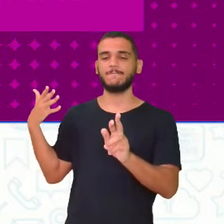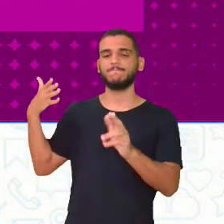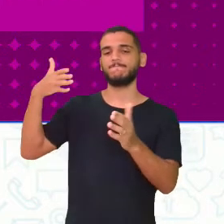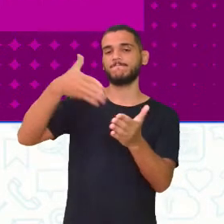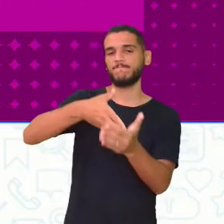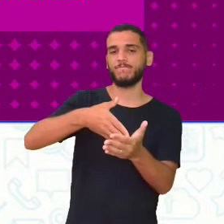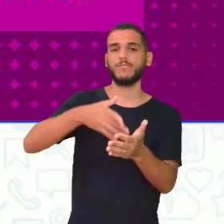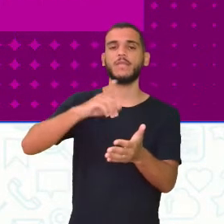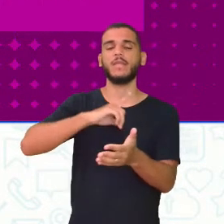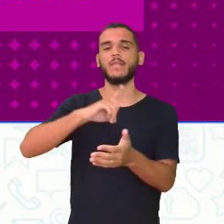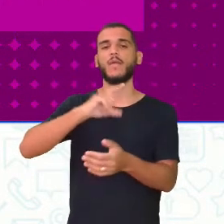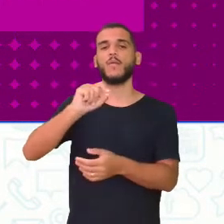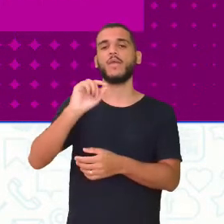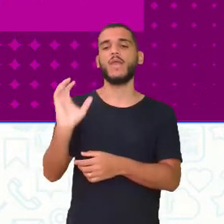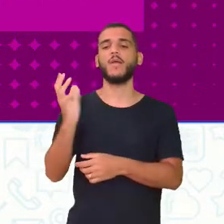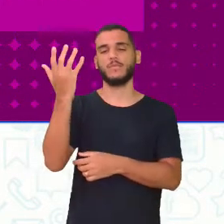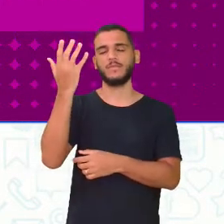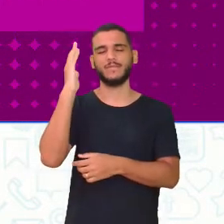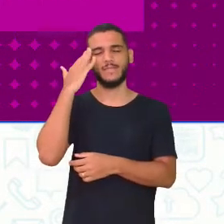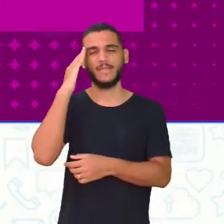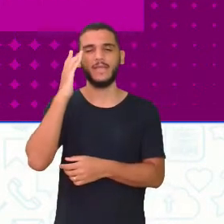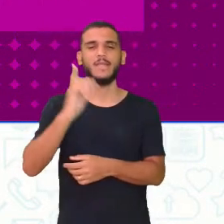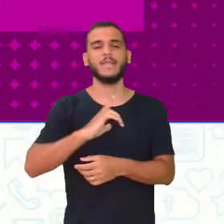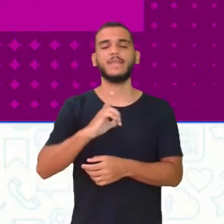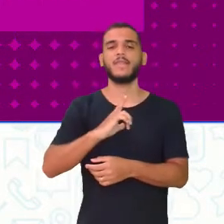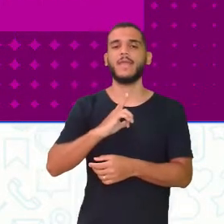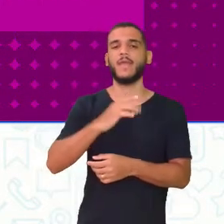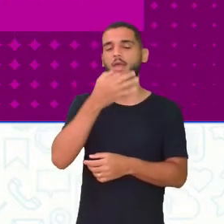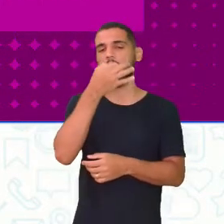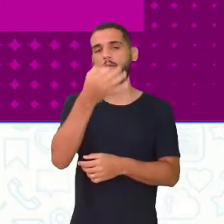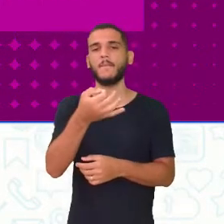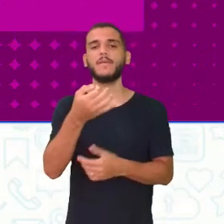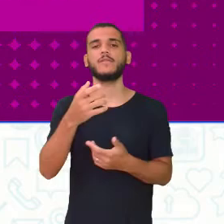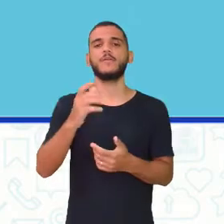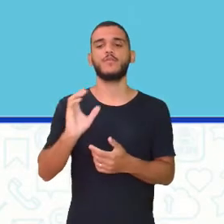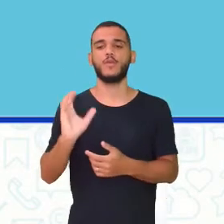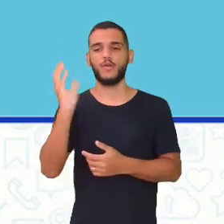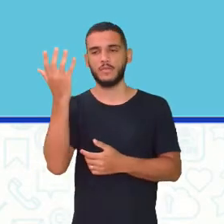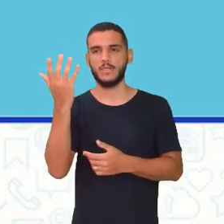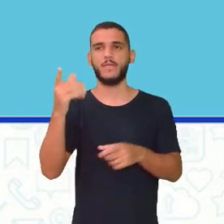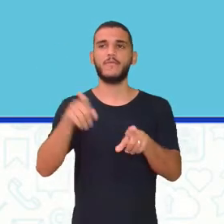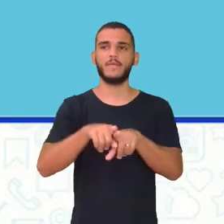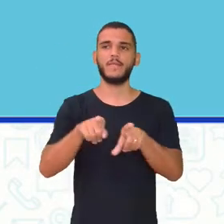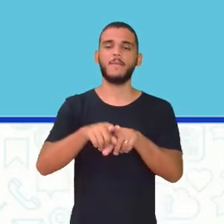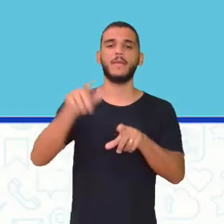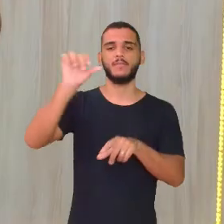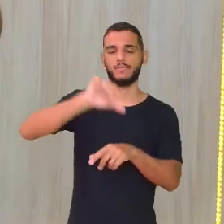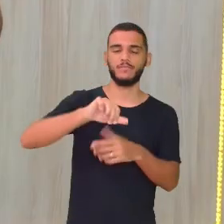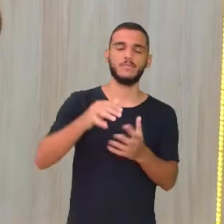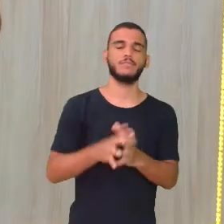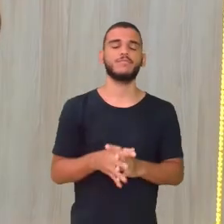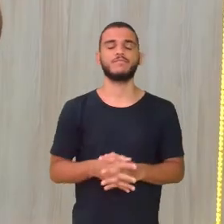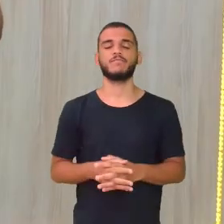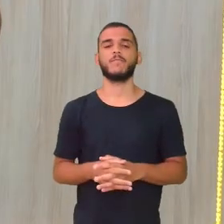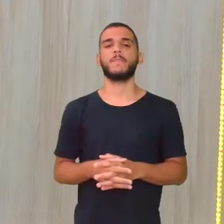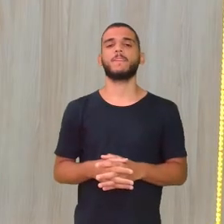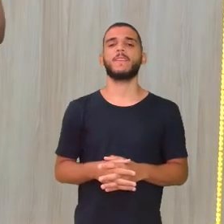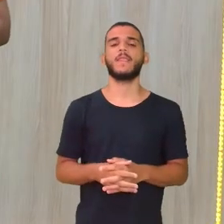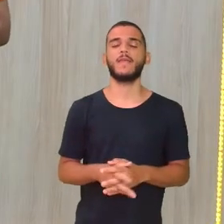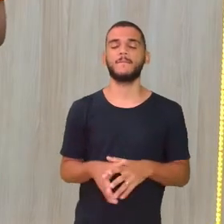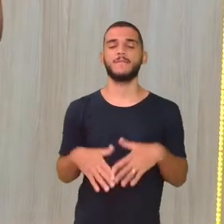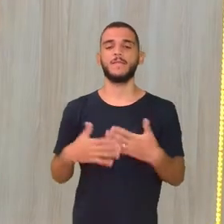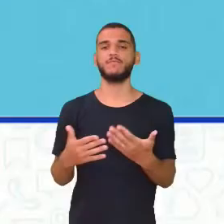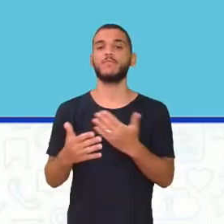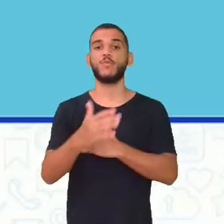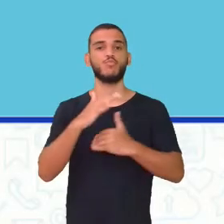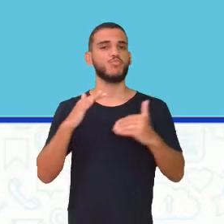causa, tá certo? A gente tem um argumento aí de causa e consequência. Bem tranquilinho também, né? Todos esses tipos de